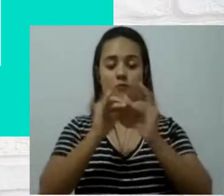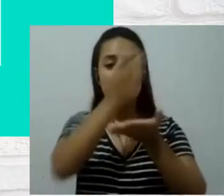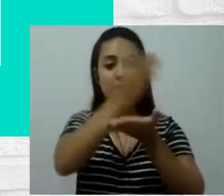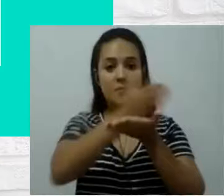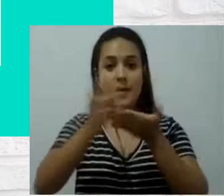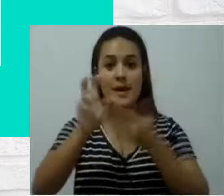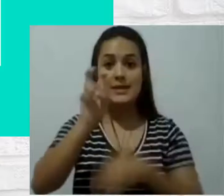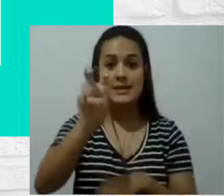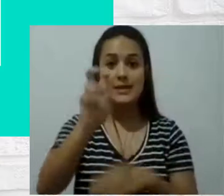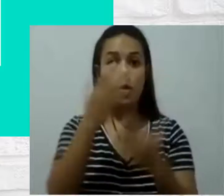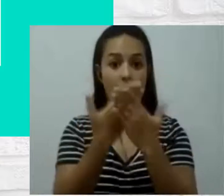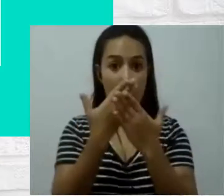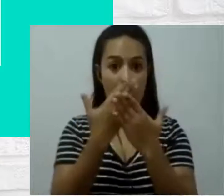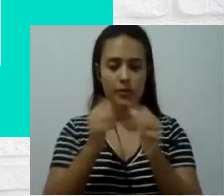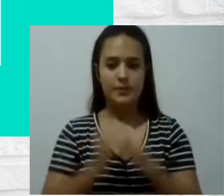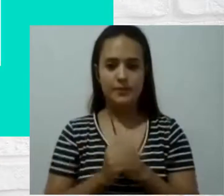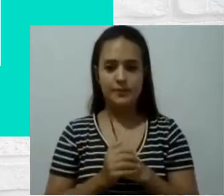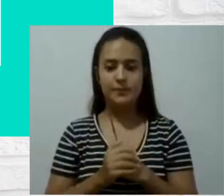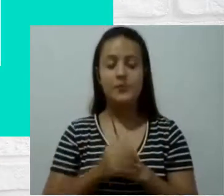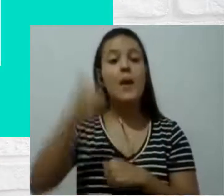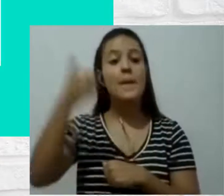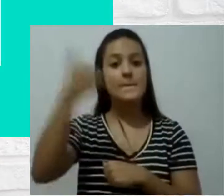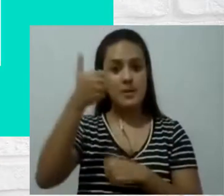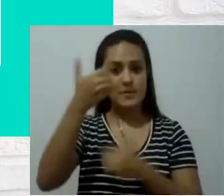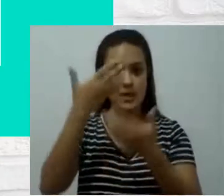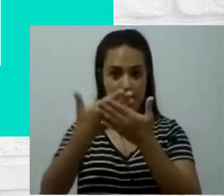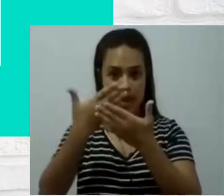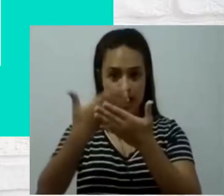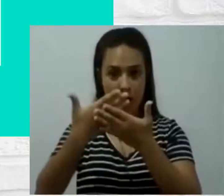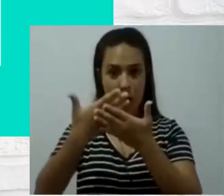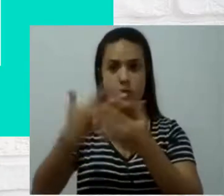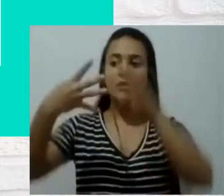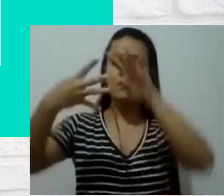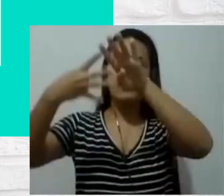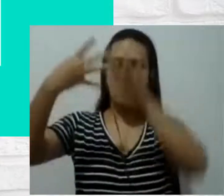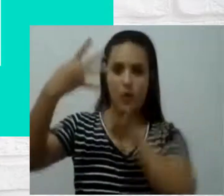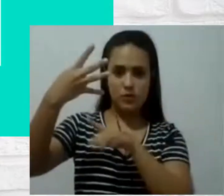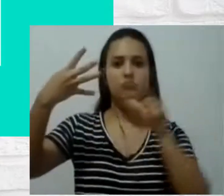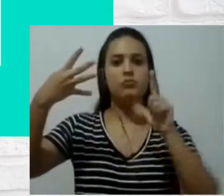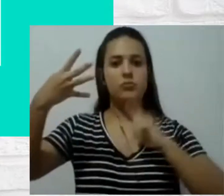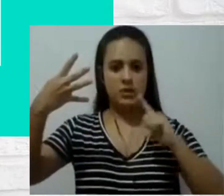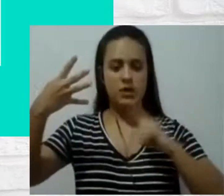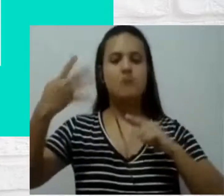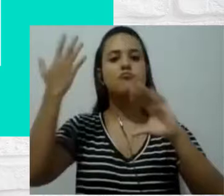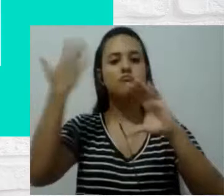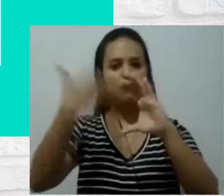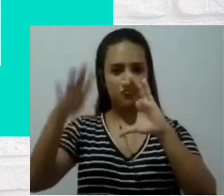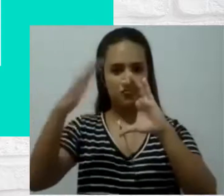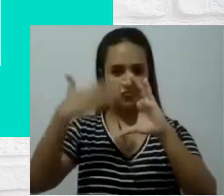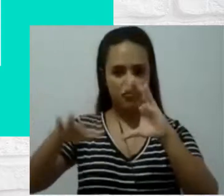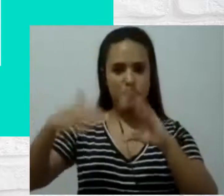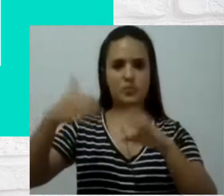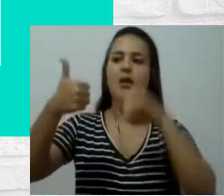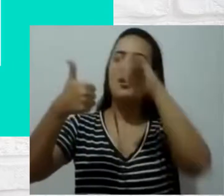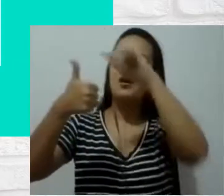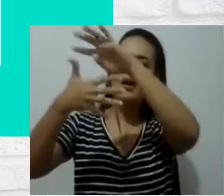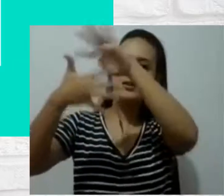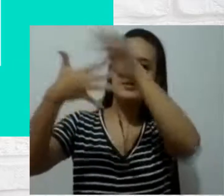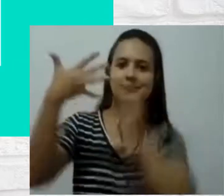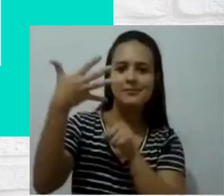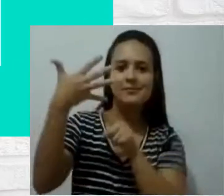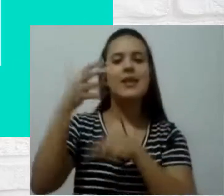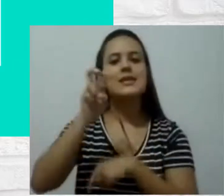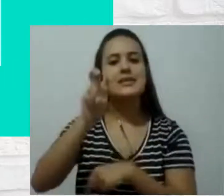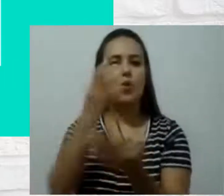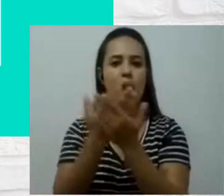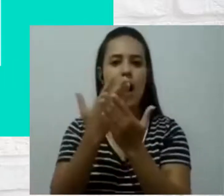certo? E nós vamos ter essa oficina dividida em 5 aulas. Essa é a primeira aula e mais 4, ou seja, vocês